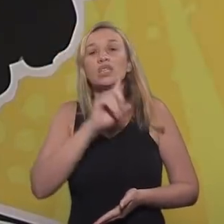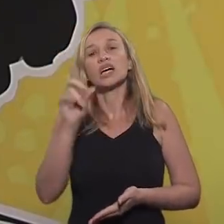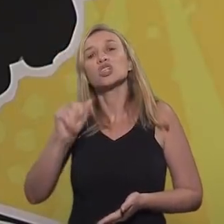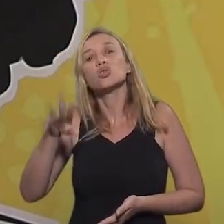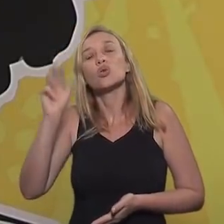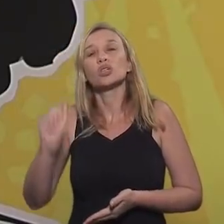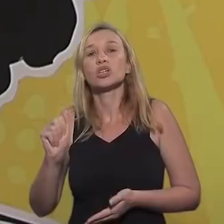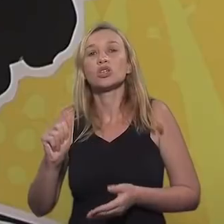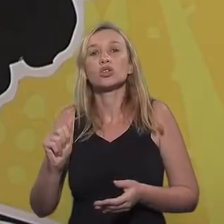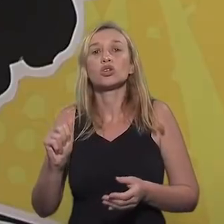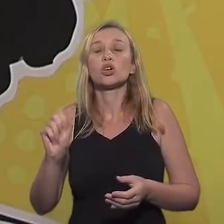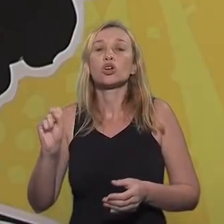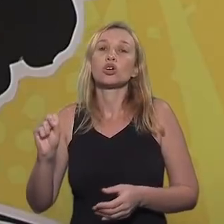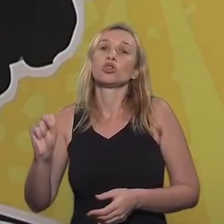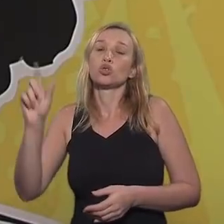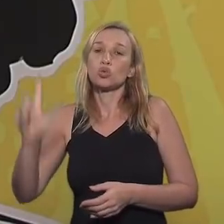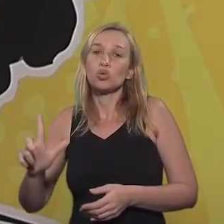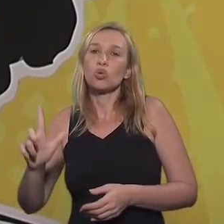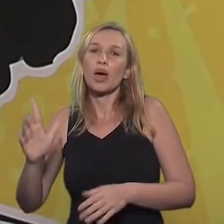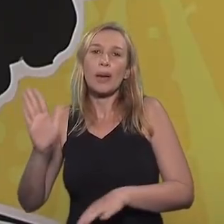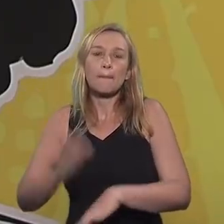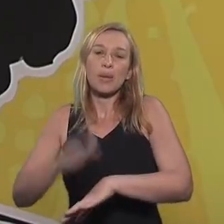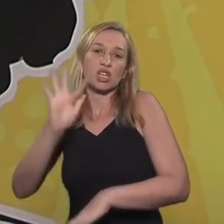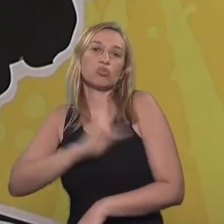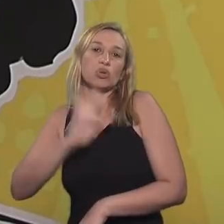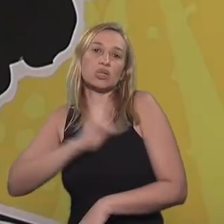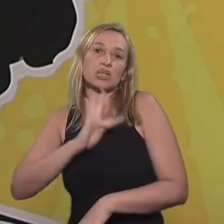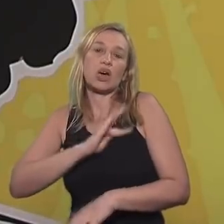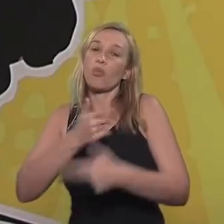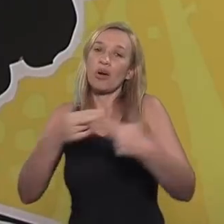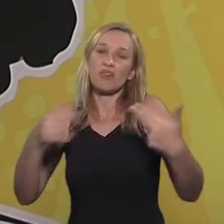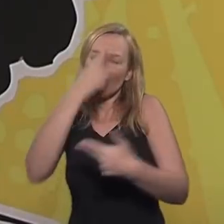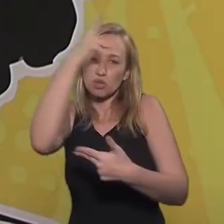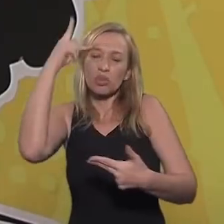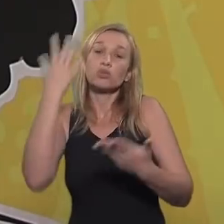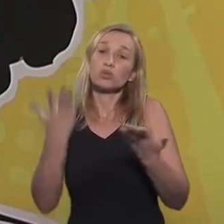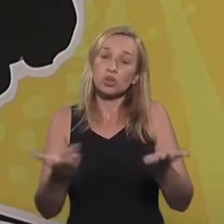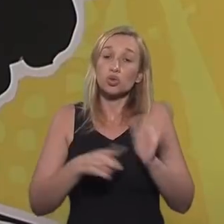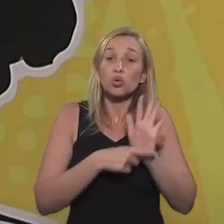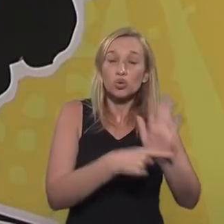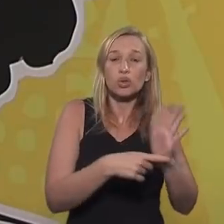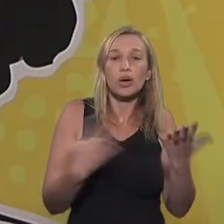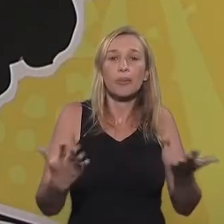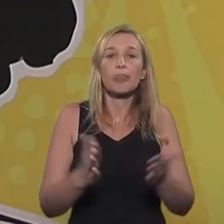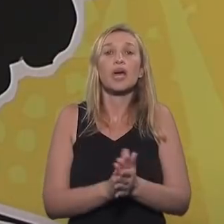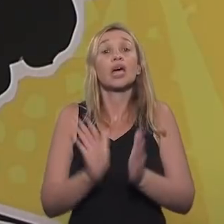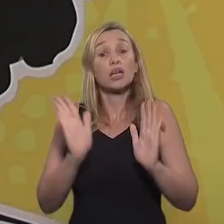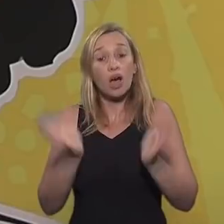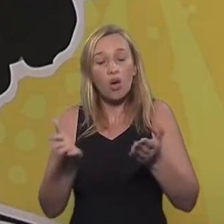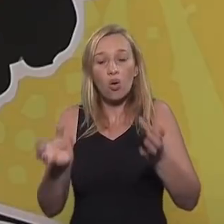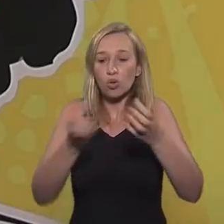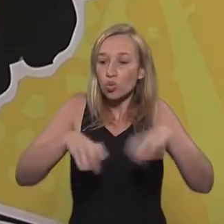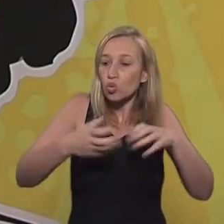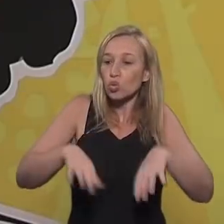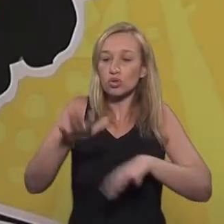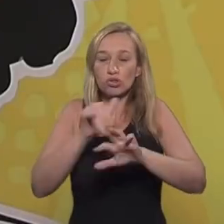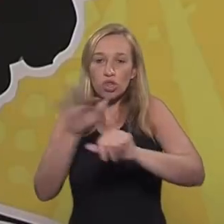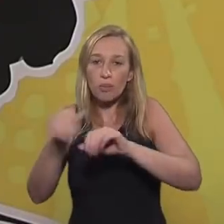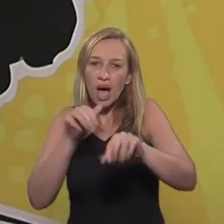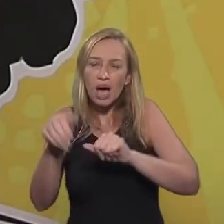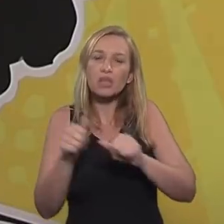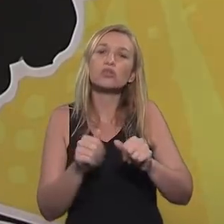também conversado muito com o governador para que a gente possa direcionar esses efetivos que estão sendo chamados agora para